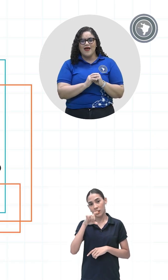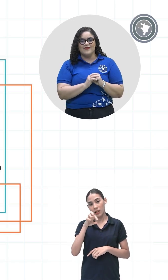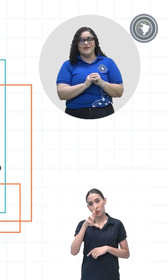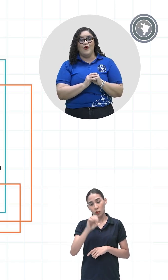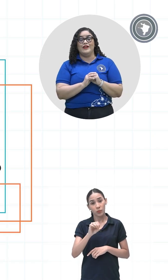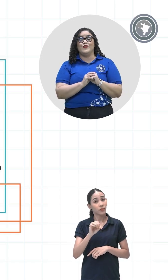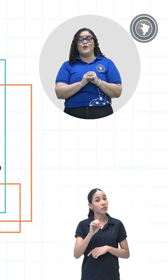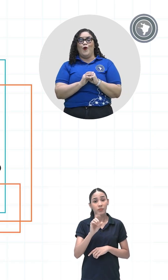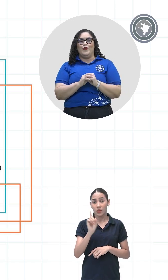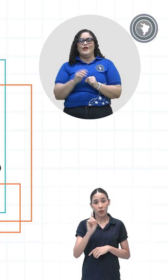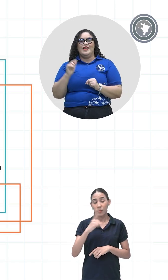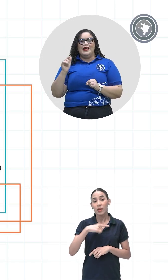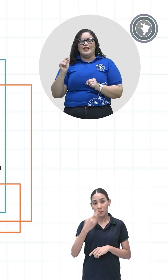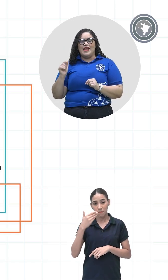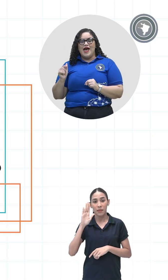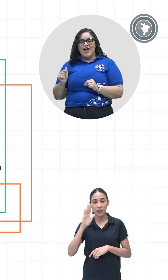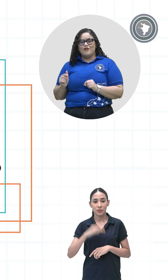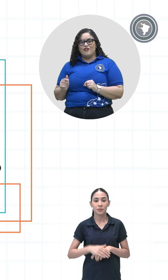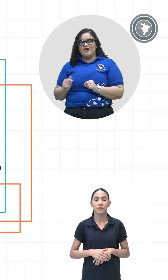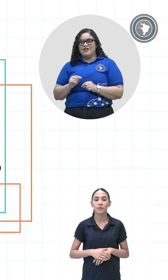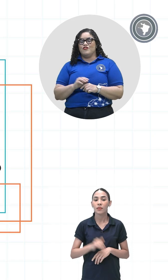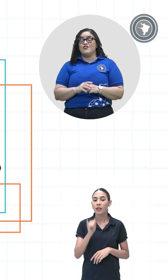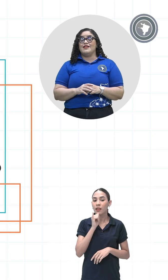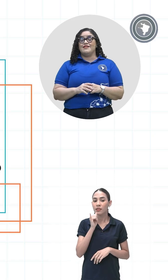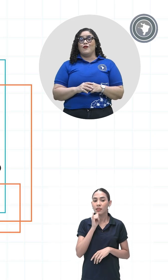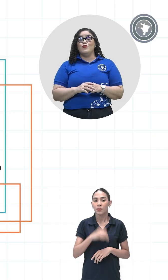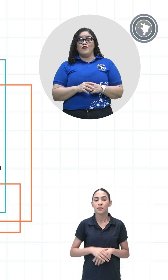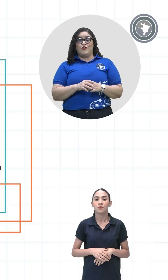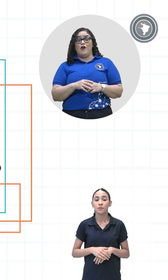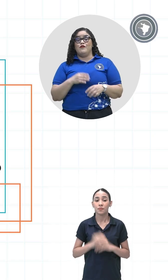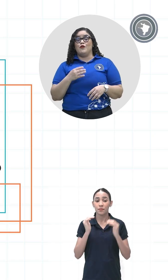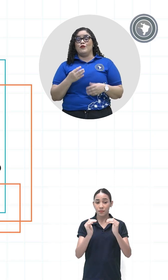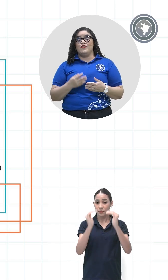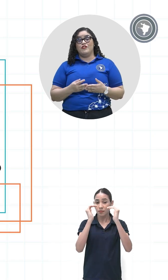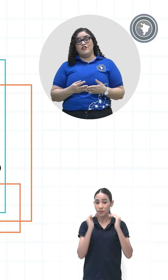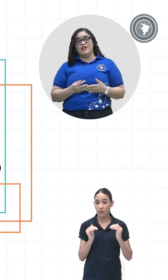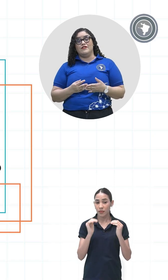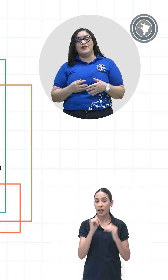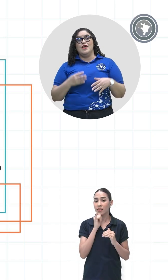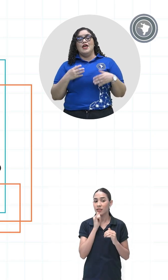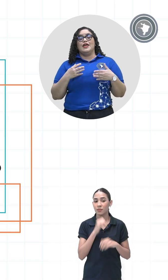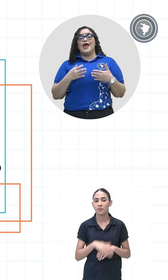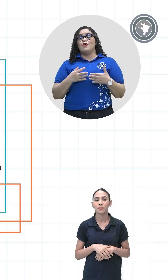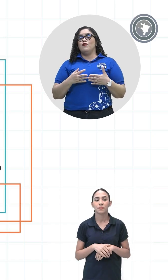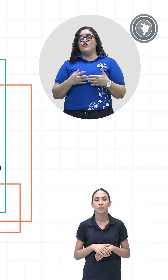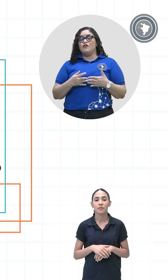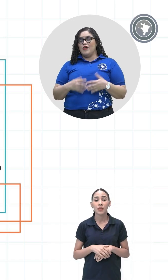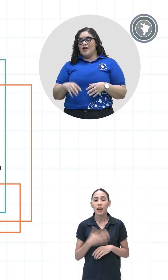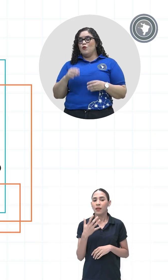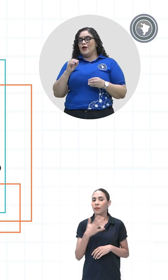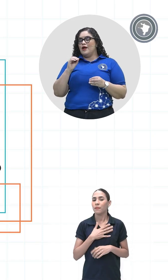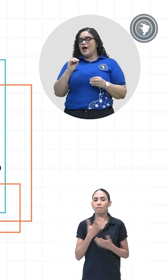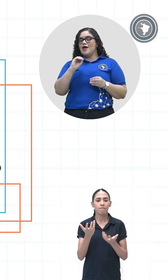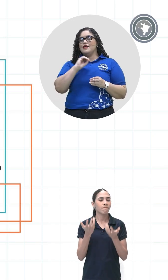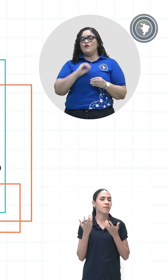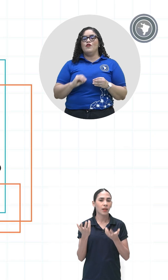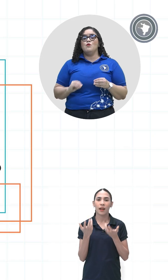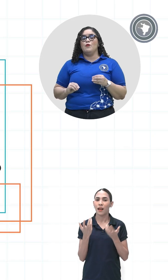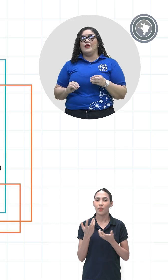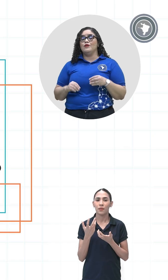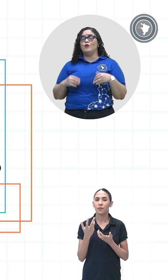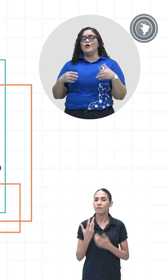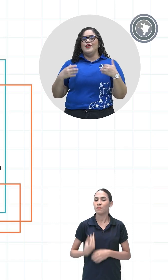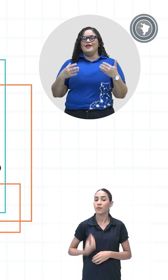temos mais, olhem só. Lá adiante, já na segunda estrofe, quando se diz: quero vivê-lo em cada